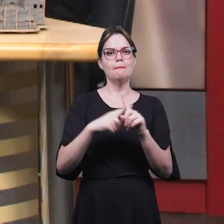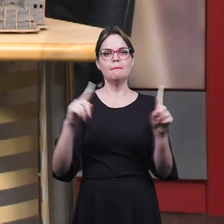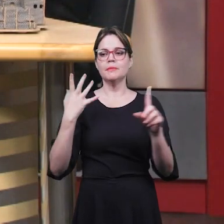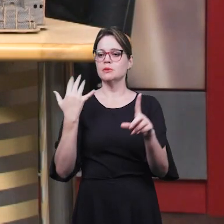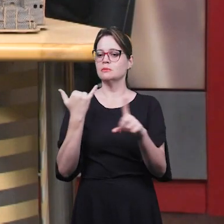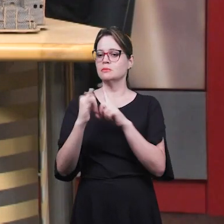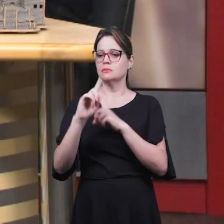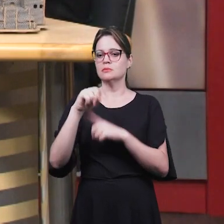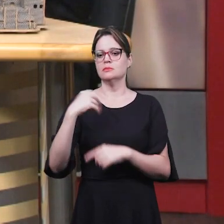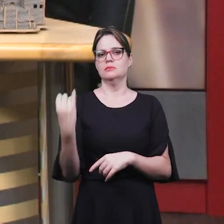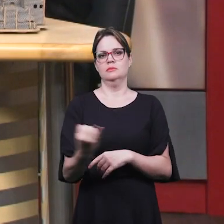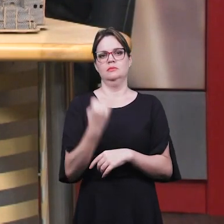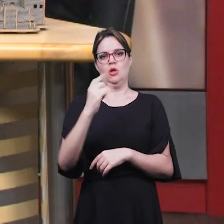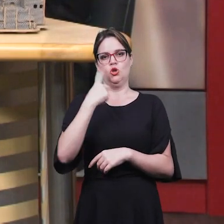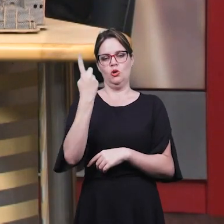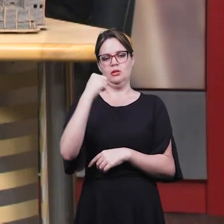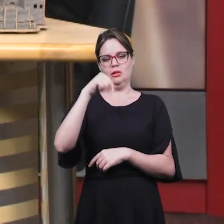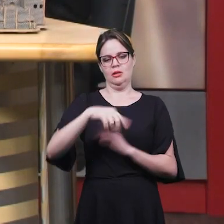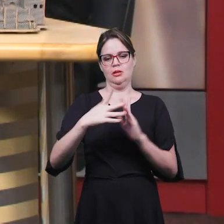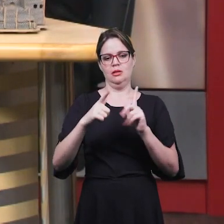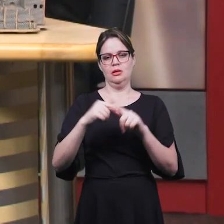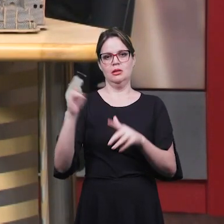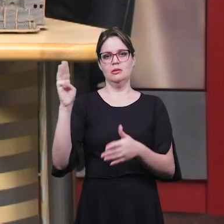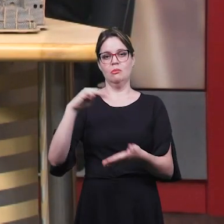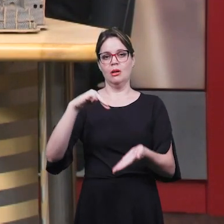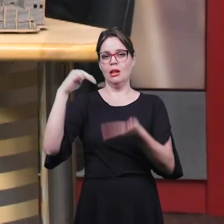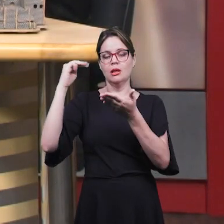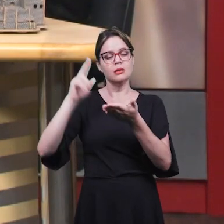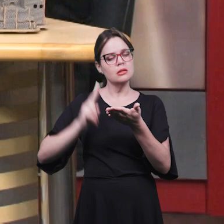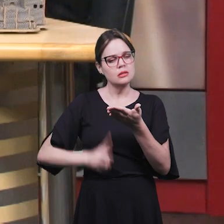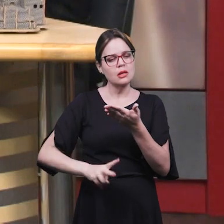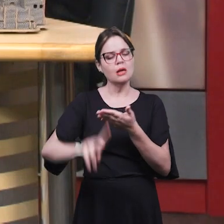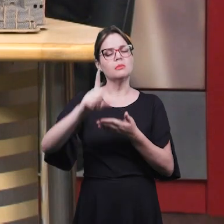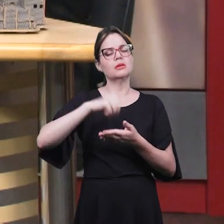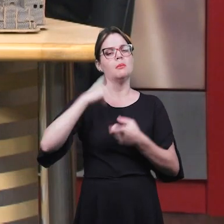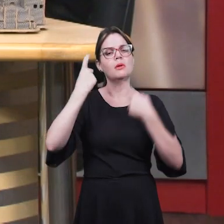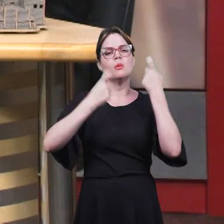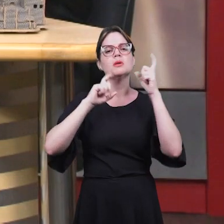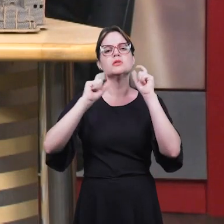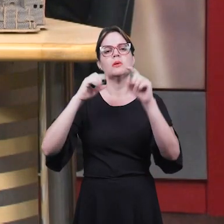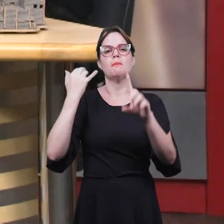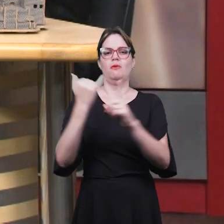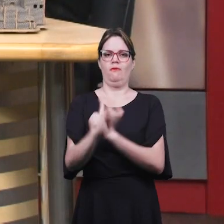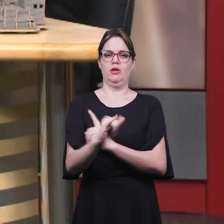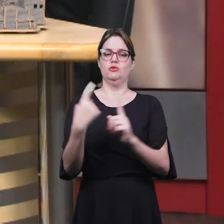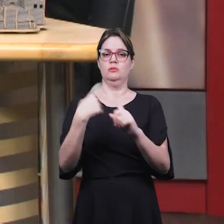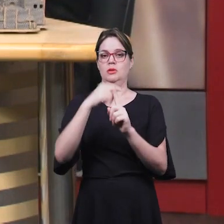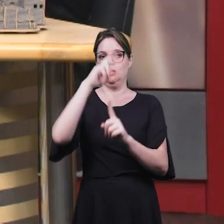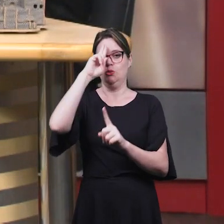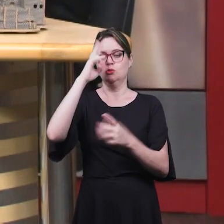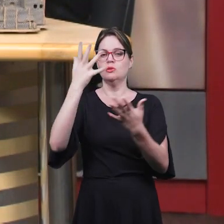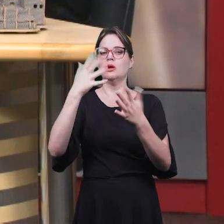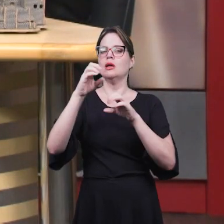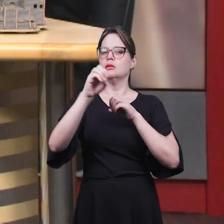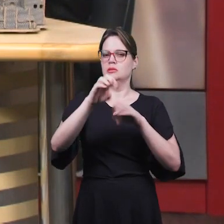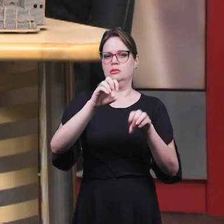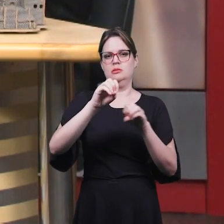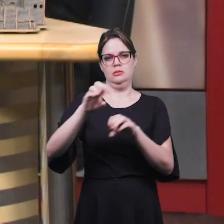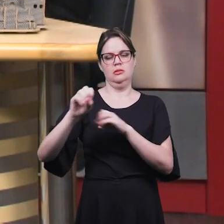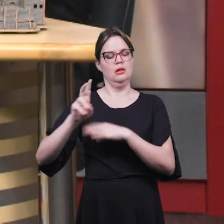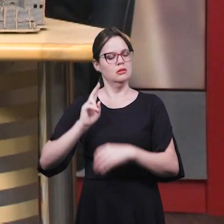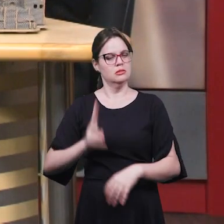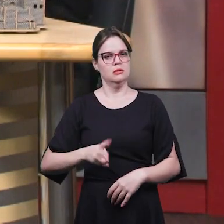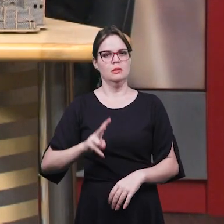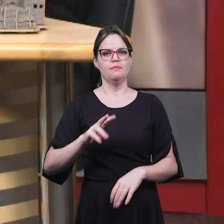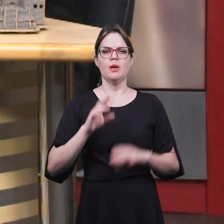para nós. Aqui em Cristão Maranata, nós sempre preocupamos com o profético. Jesus sempre quer ensinar alguma coisa. Pode perguntar para qualquer um, mesmo aquele